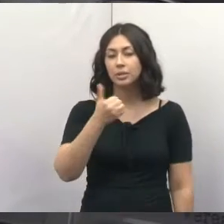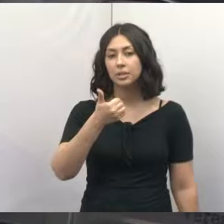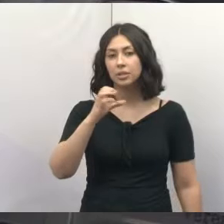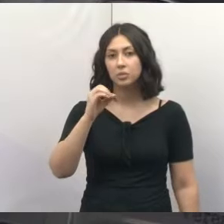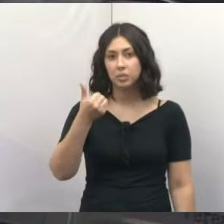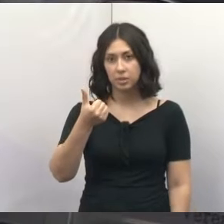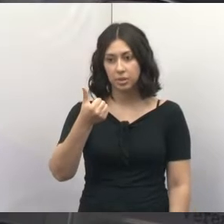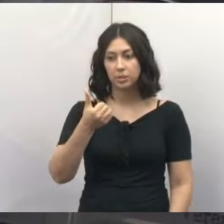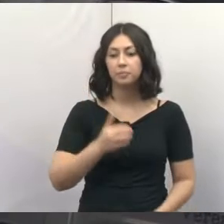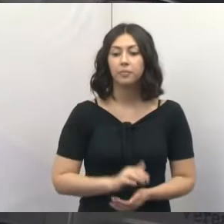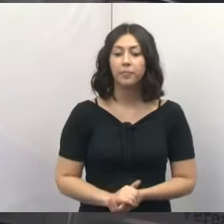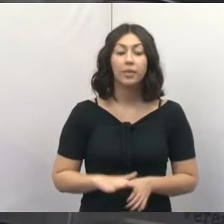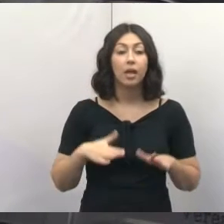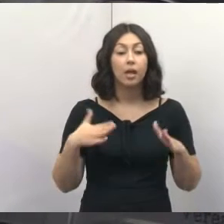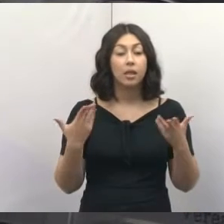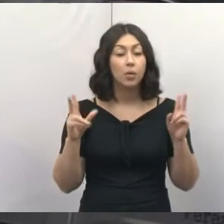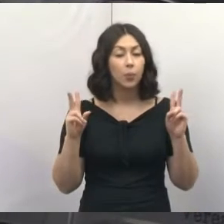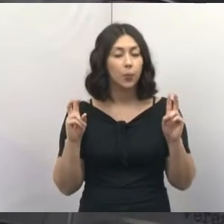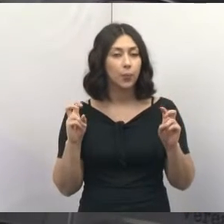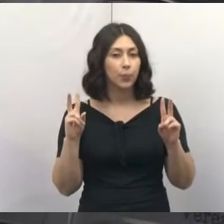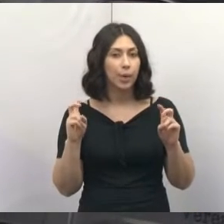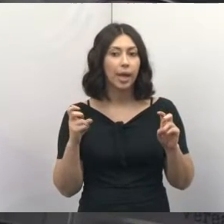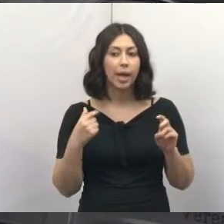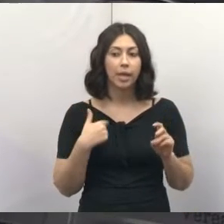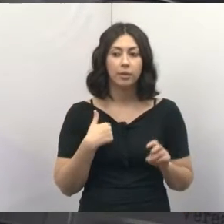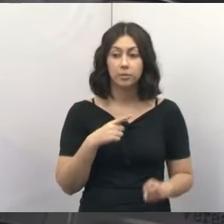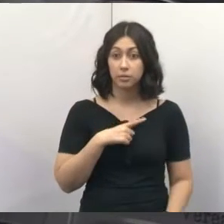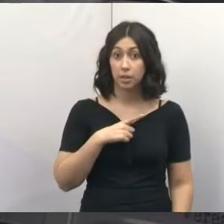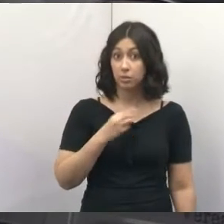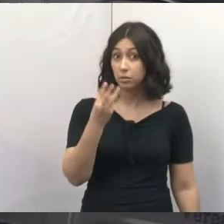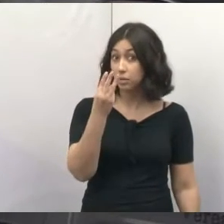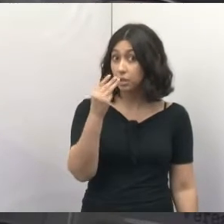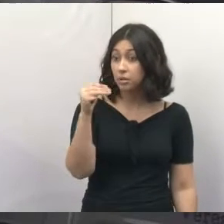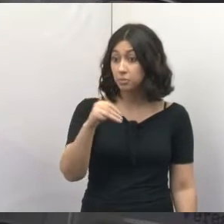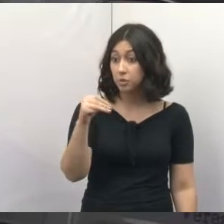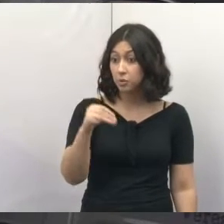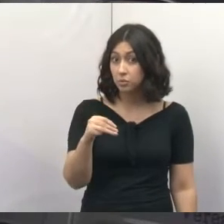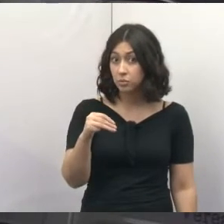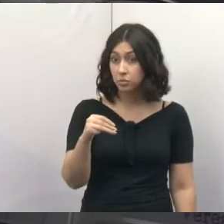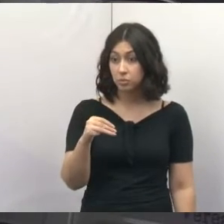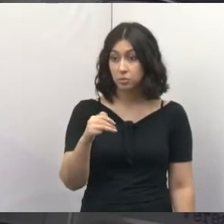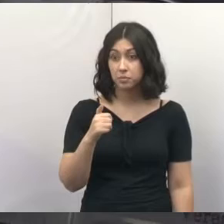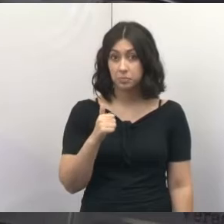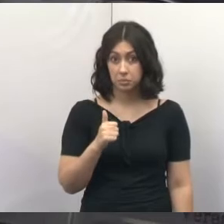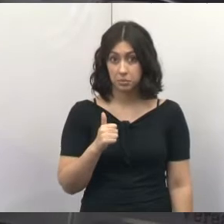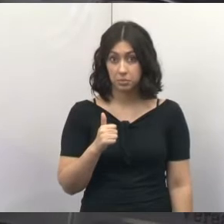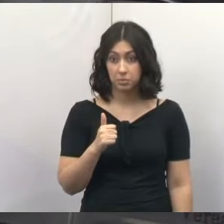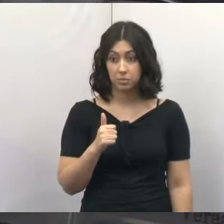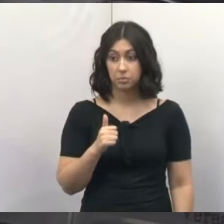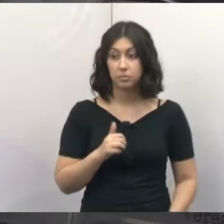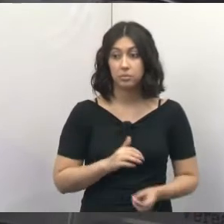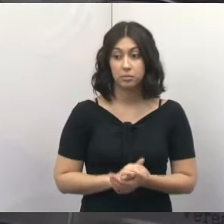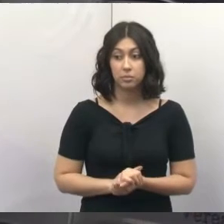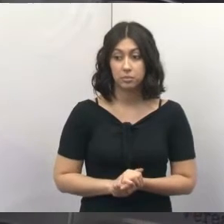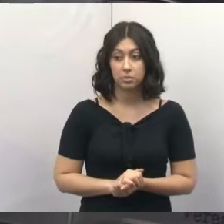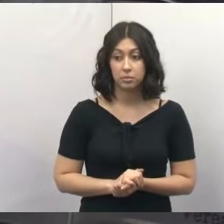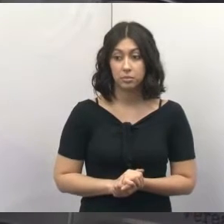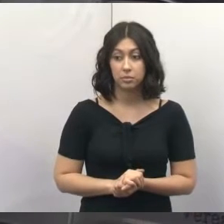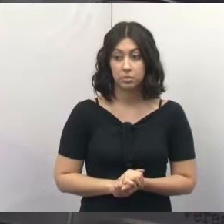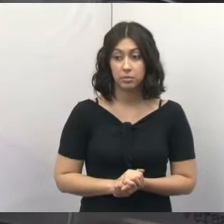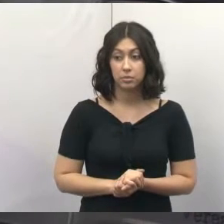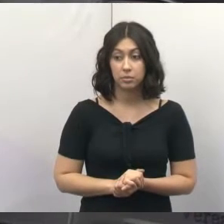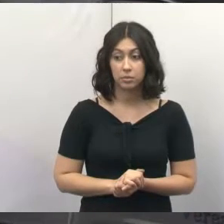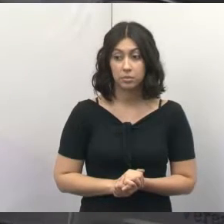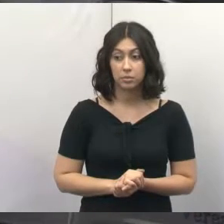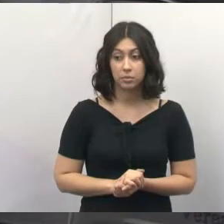com relação a essa questão, e eu tenho 3 minutos, tá, senhor presidente? Com relação